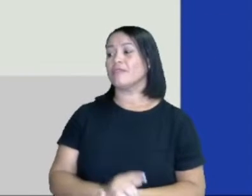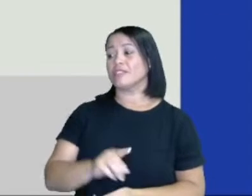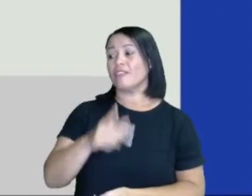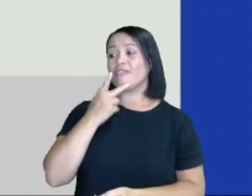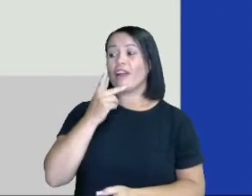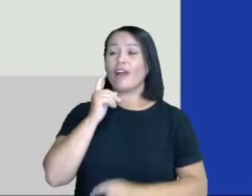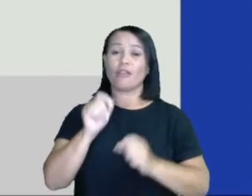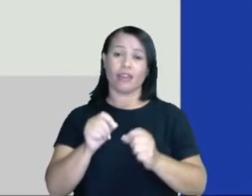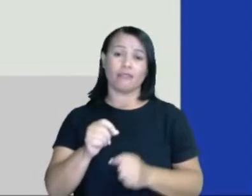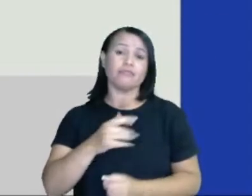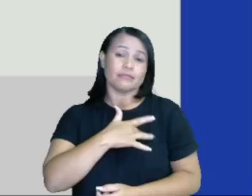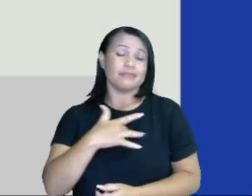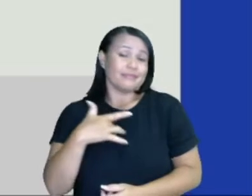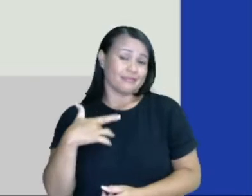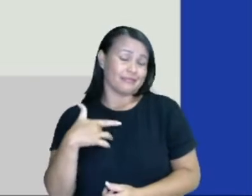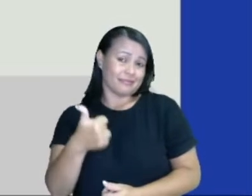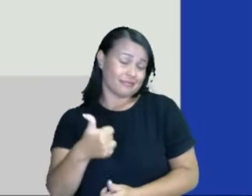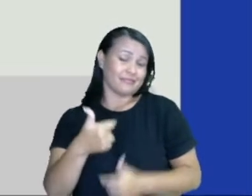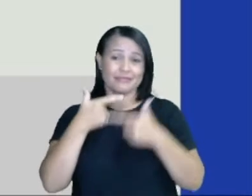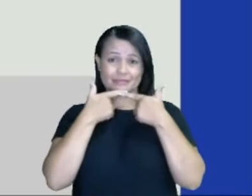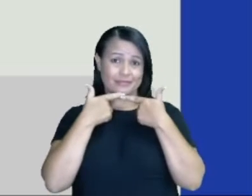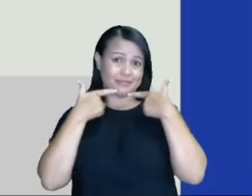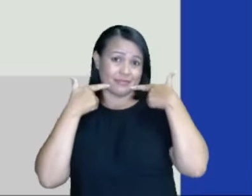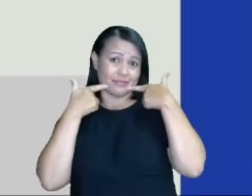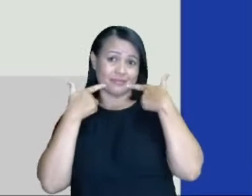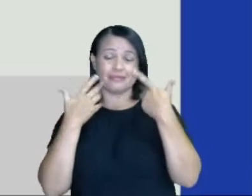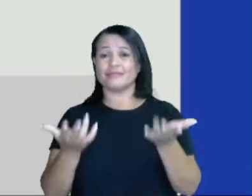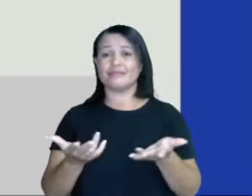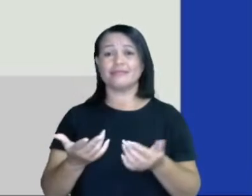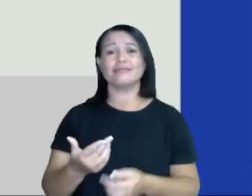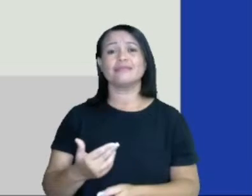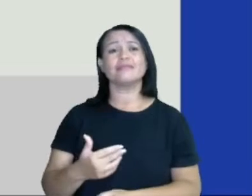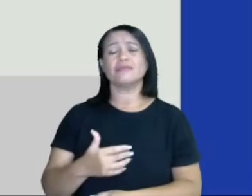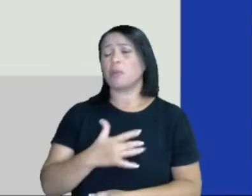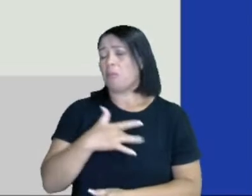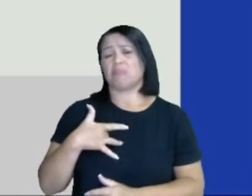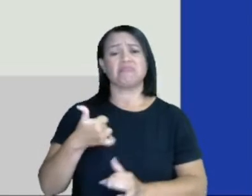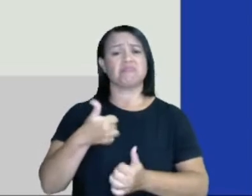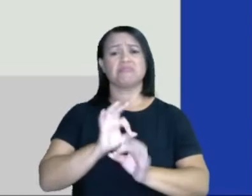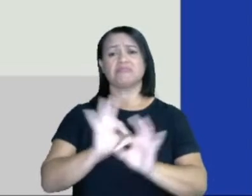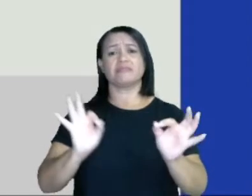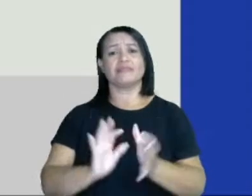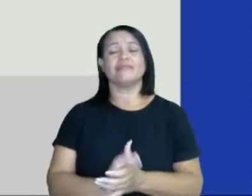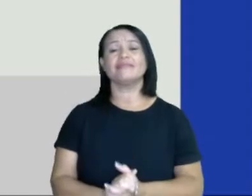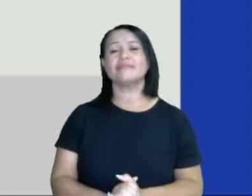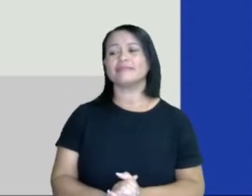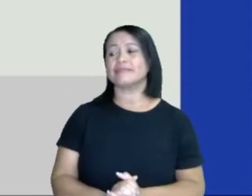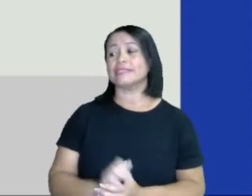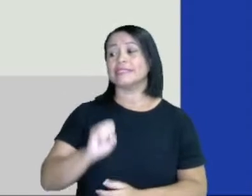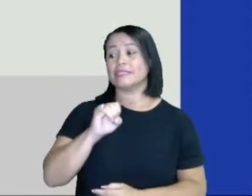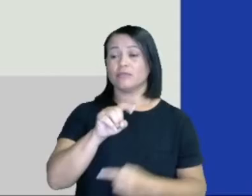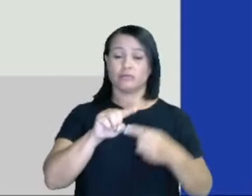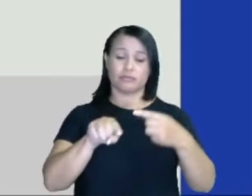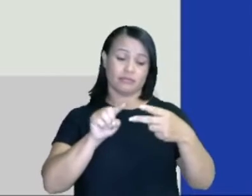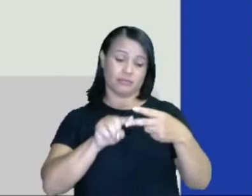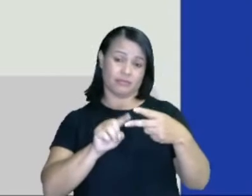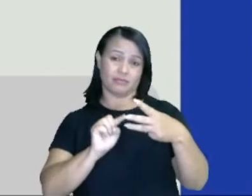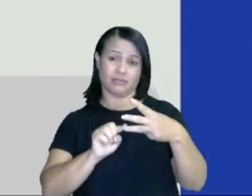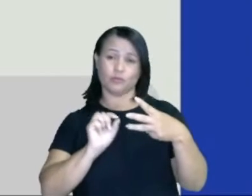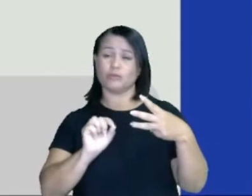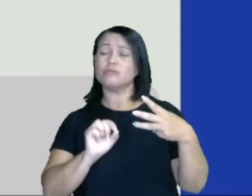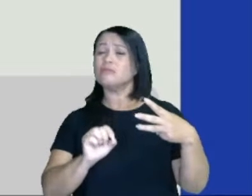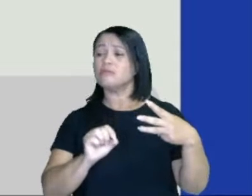você diz bien, muy bien ou bastante bien. Se você não está tão